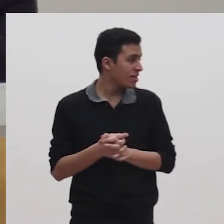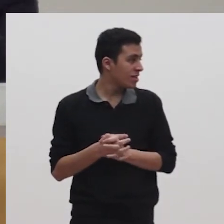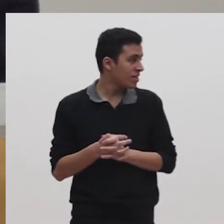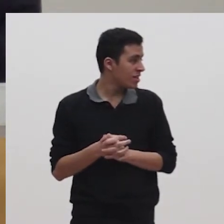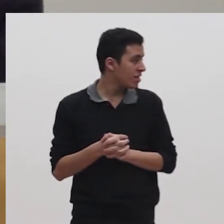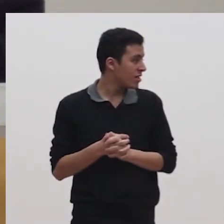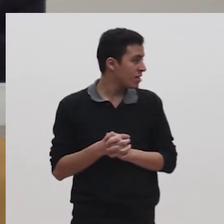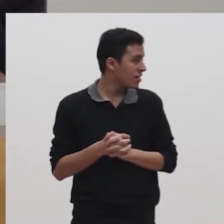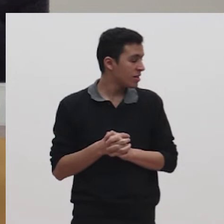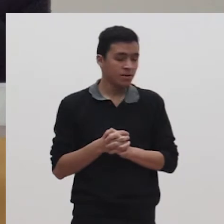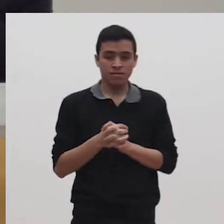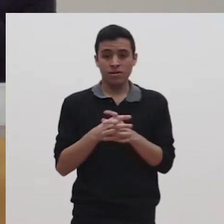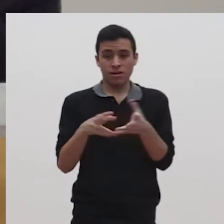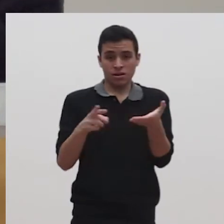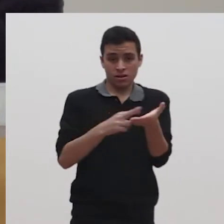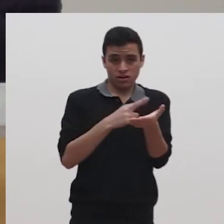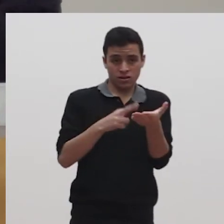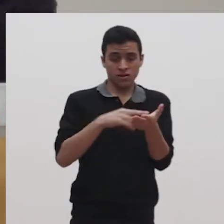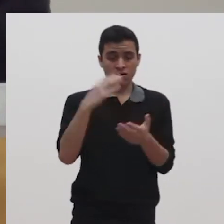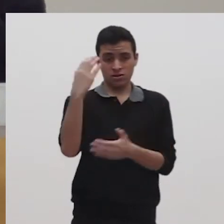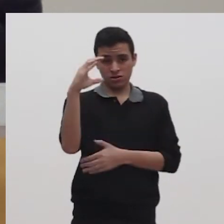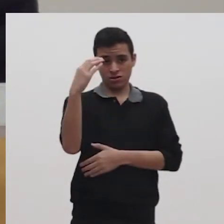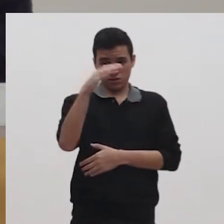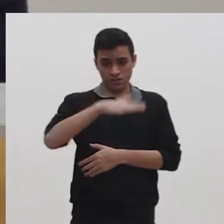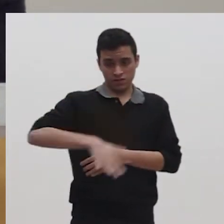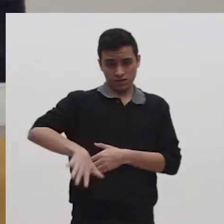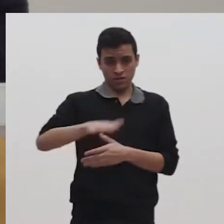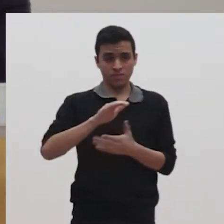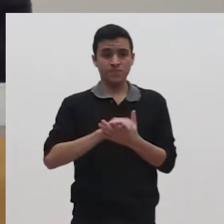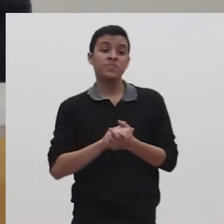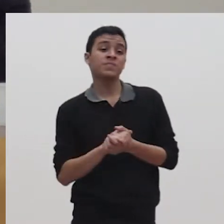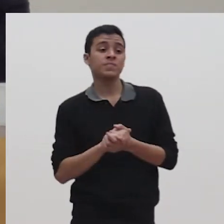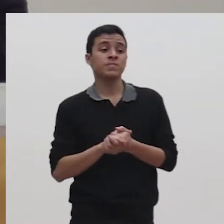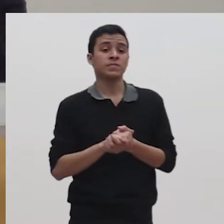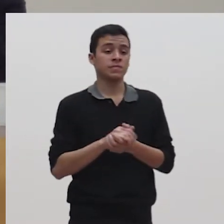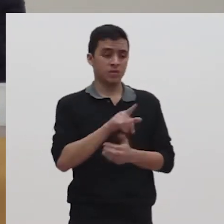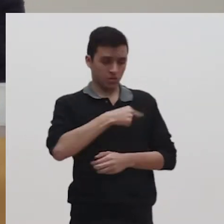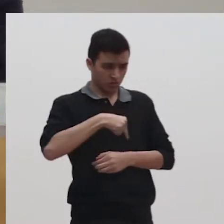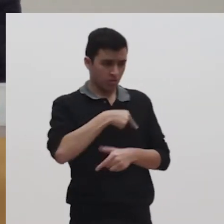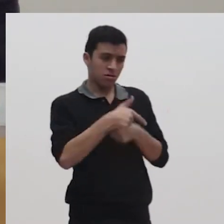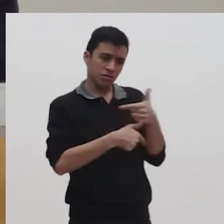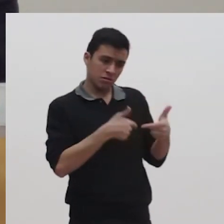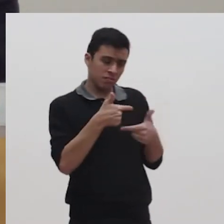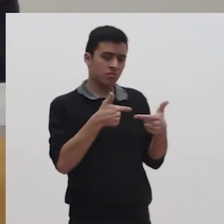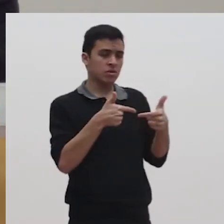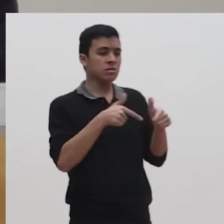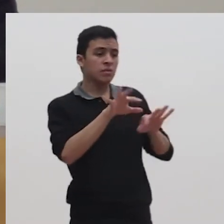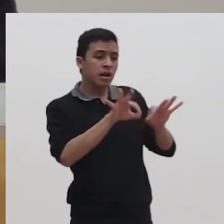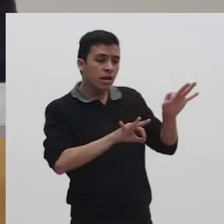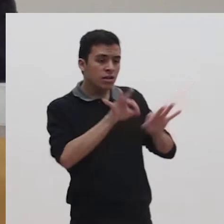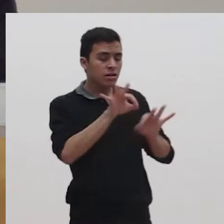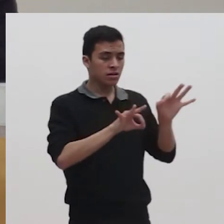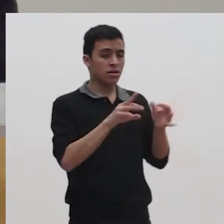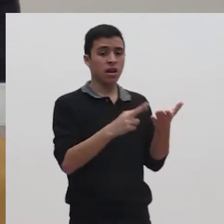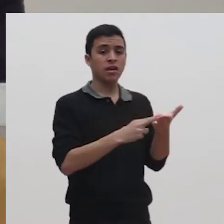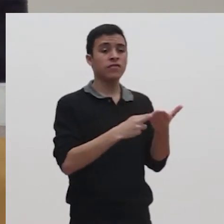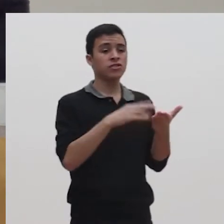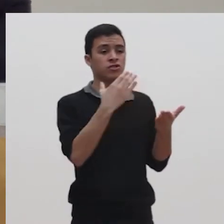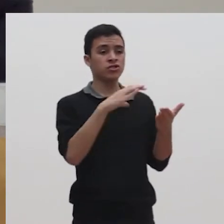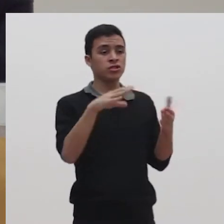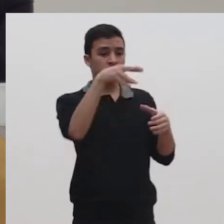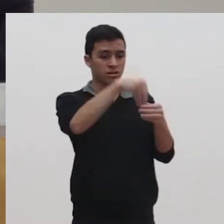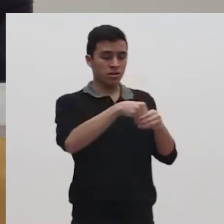A revista científica da Agrários. Bom, a gente já trabalha com a institucionalização das revistas científicas da